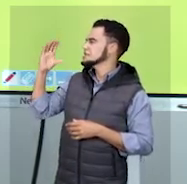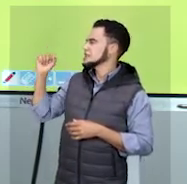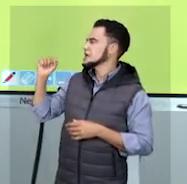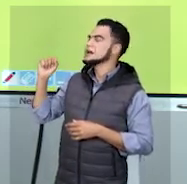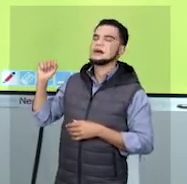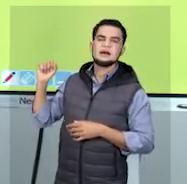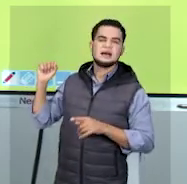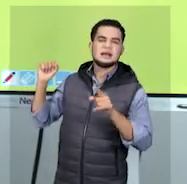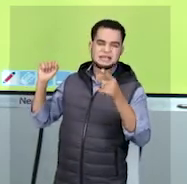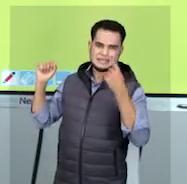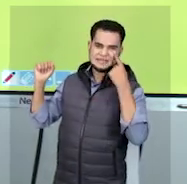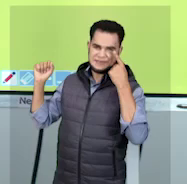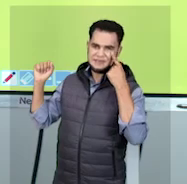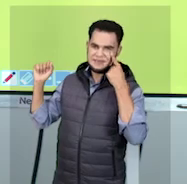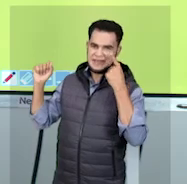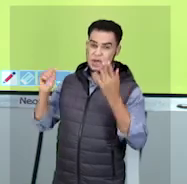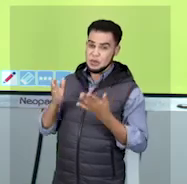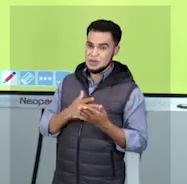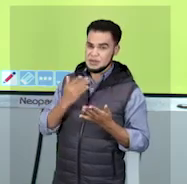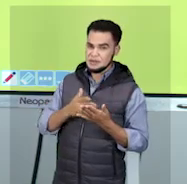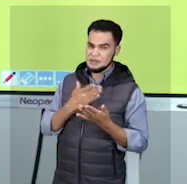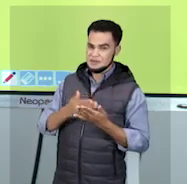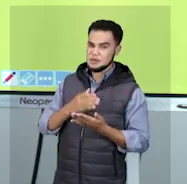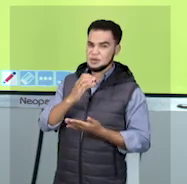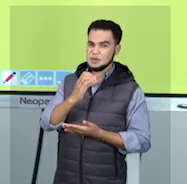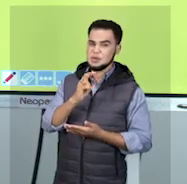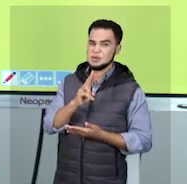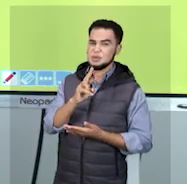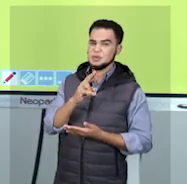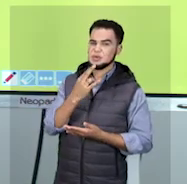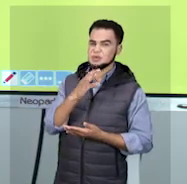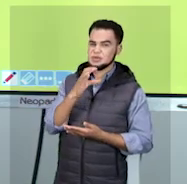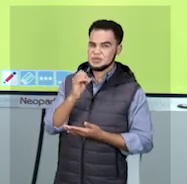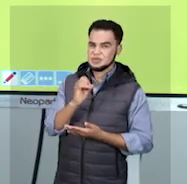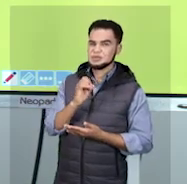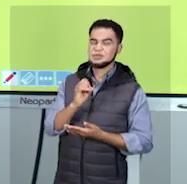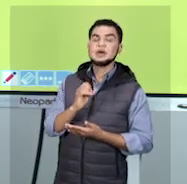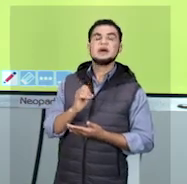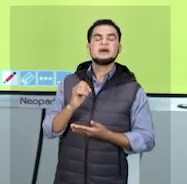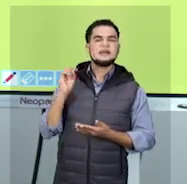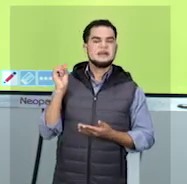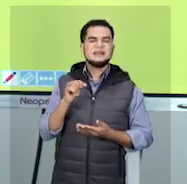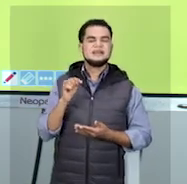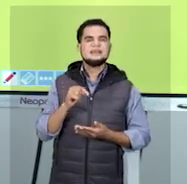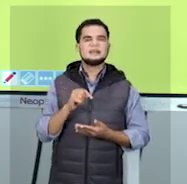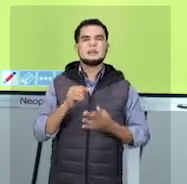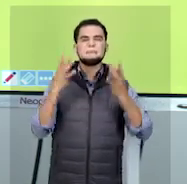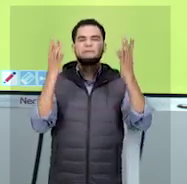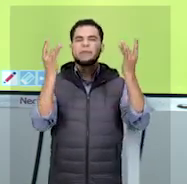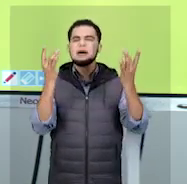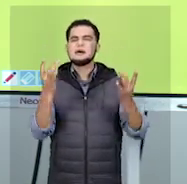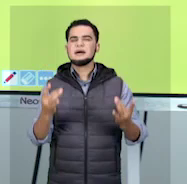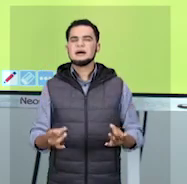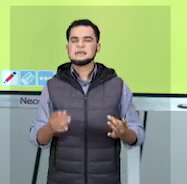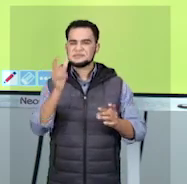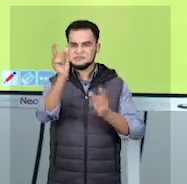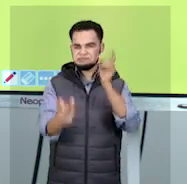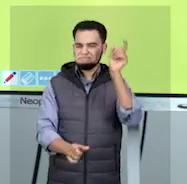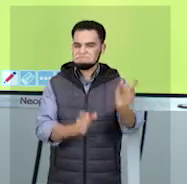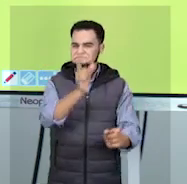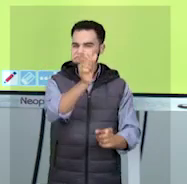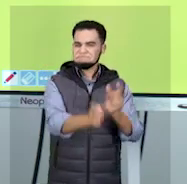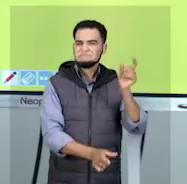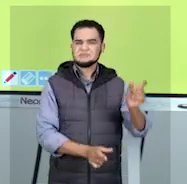perceber que em muitos trechos o narrador descreve os personagens ou descreve o próprio